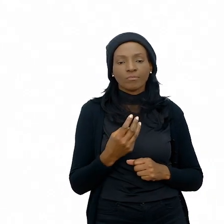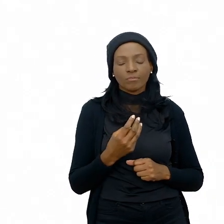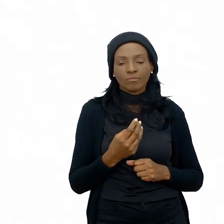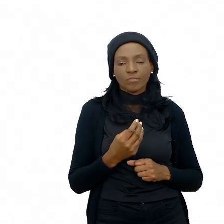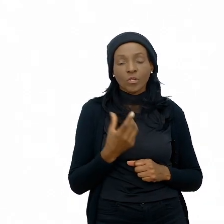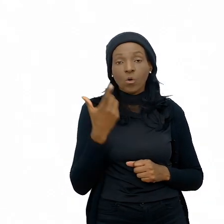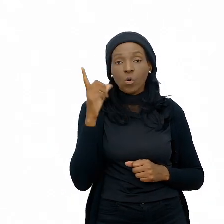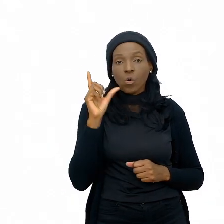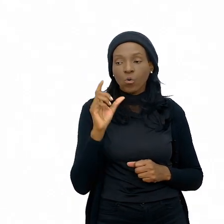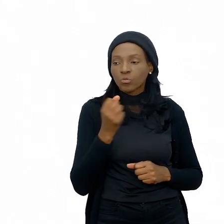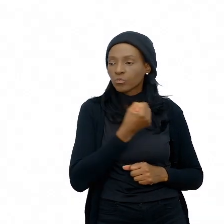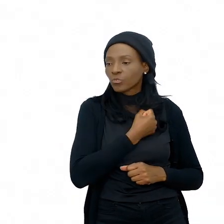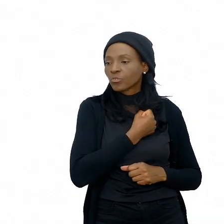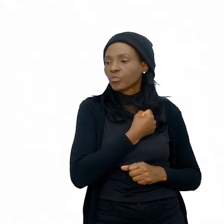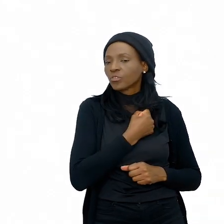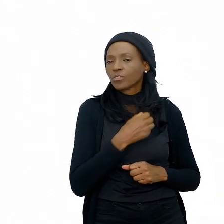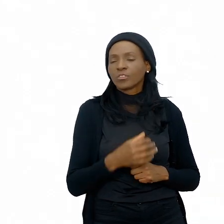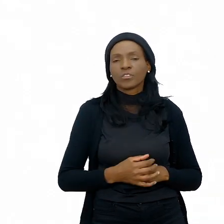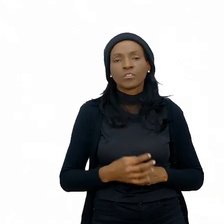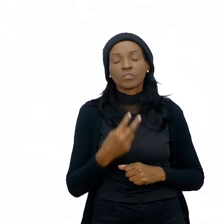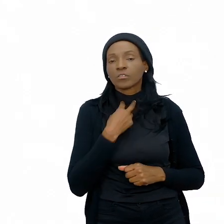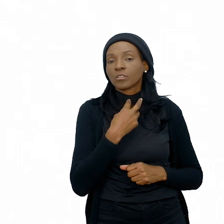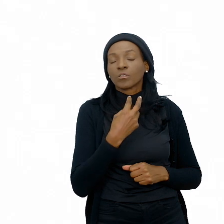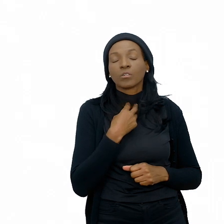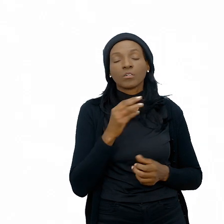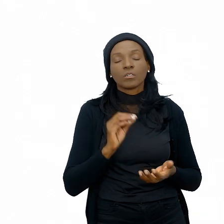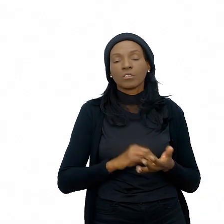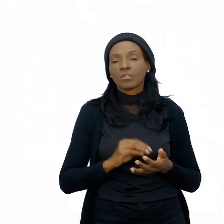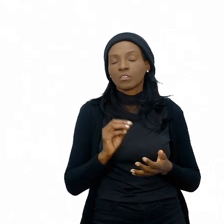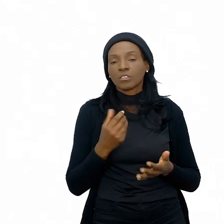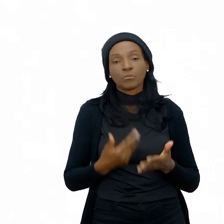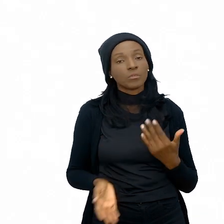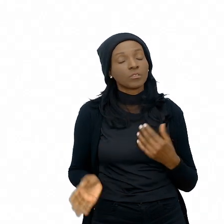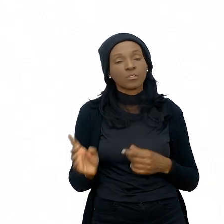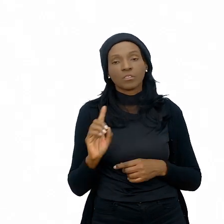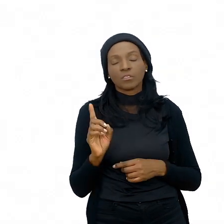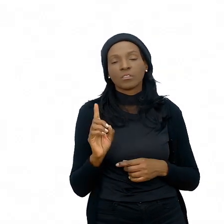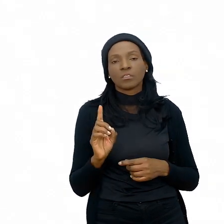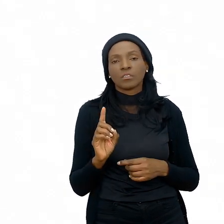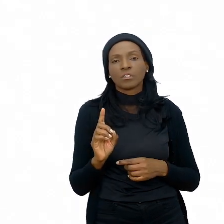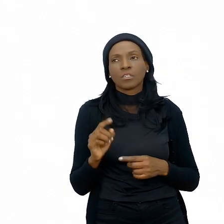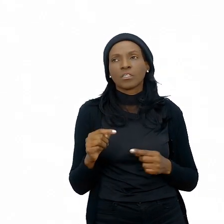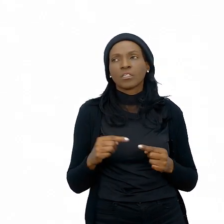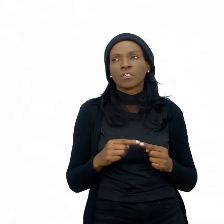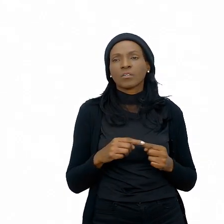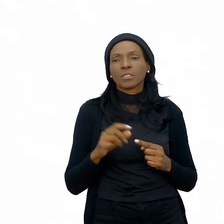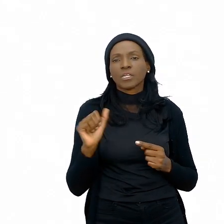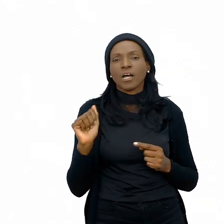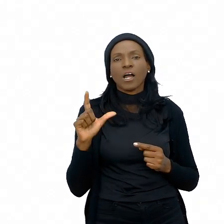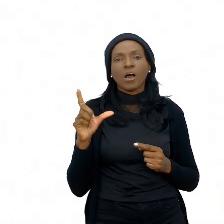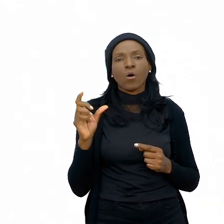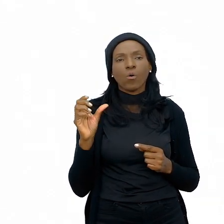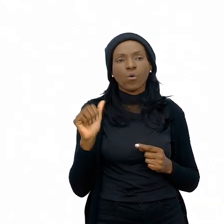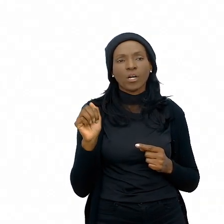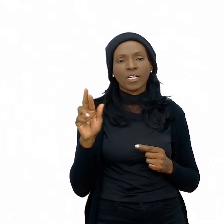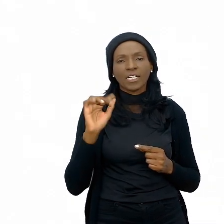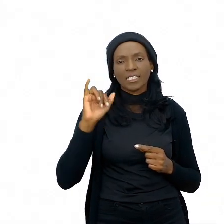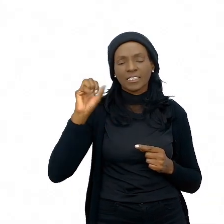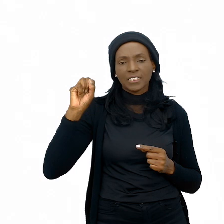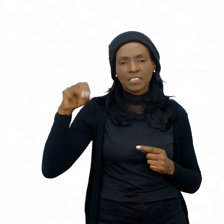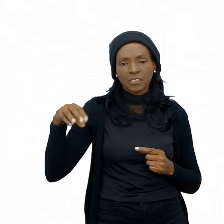Outros números que não podem faltar são aqueles de algarismos diferentes, como, por